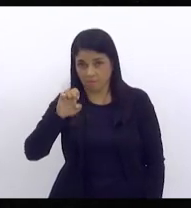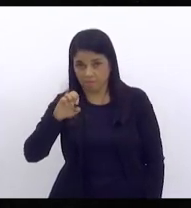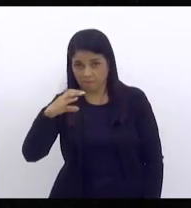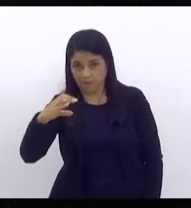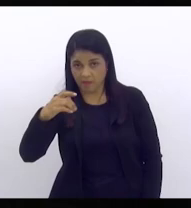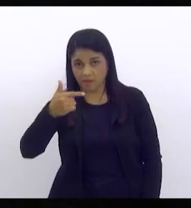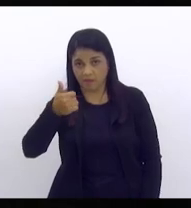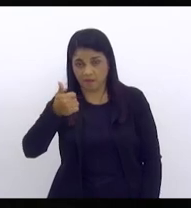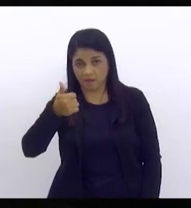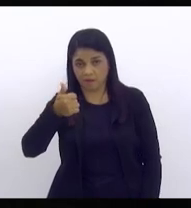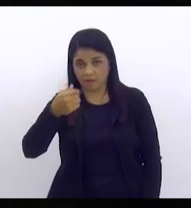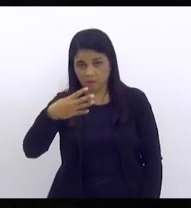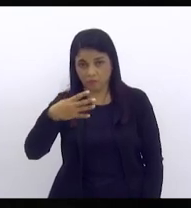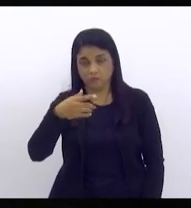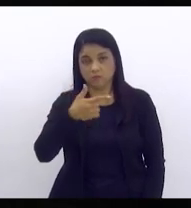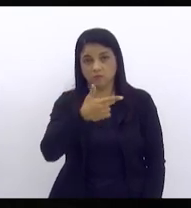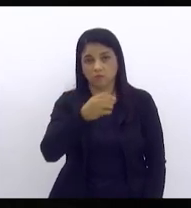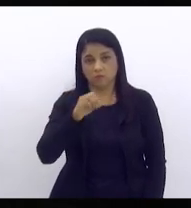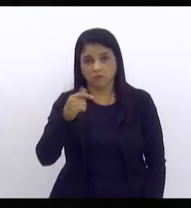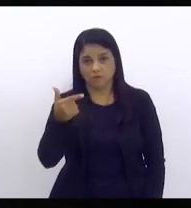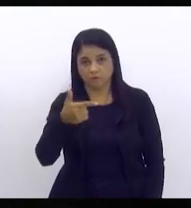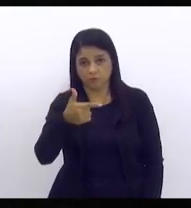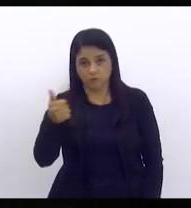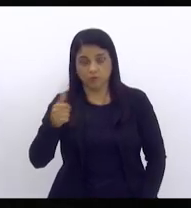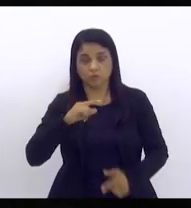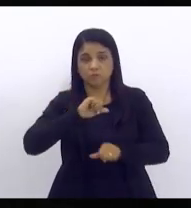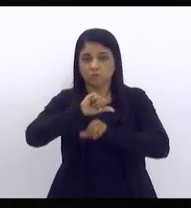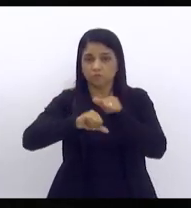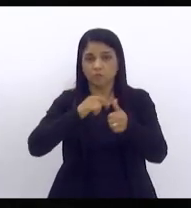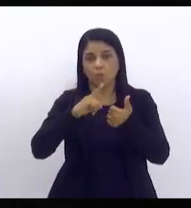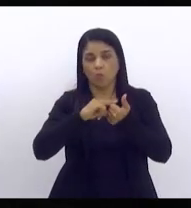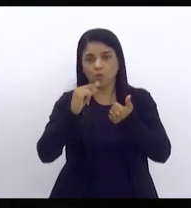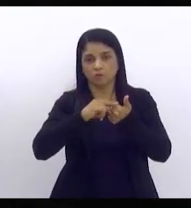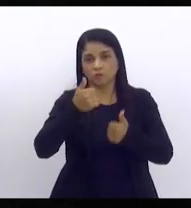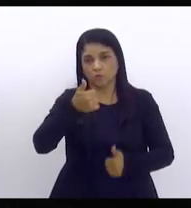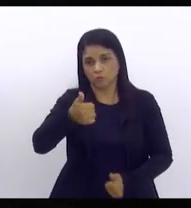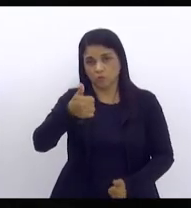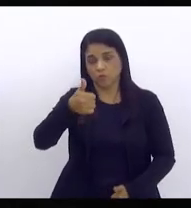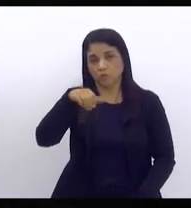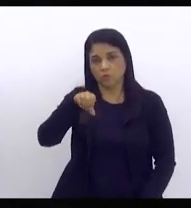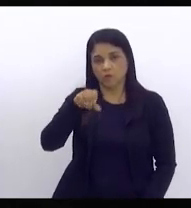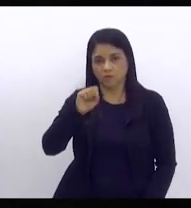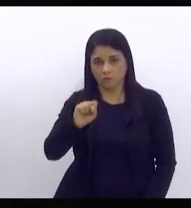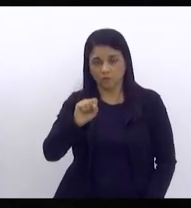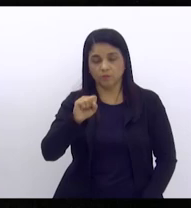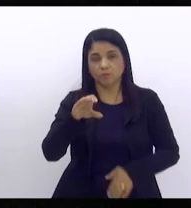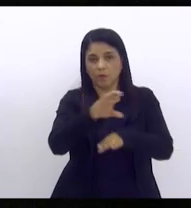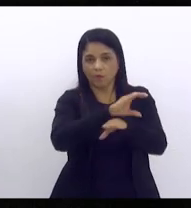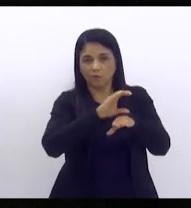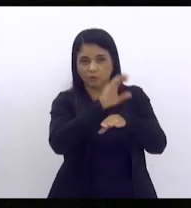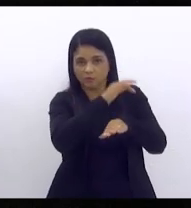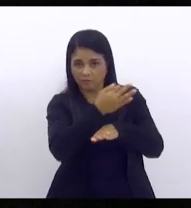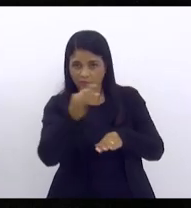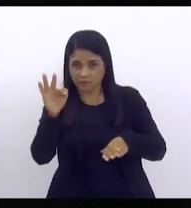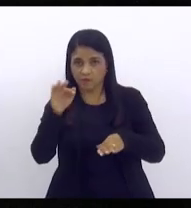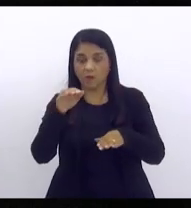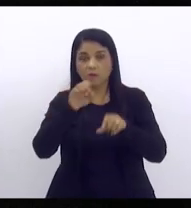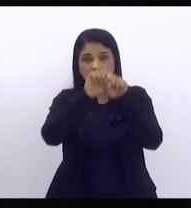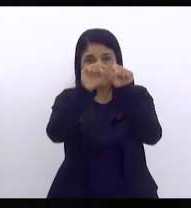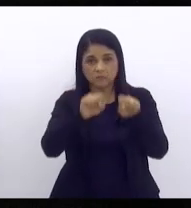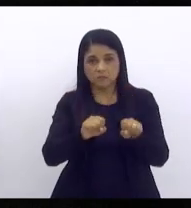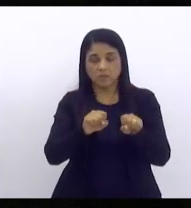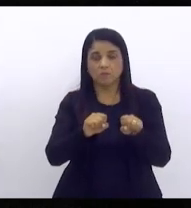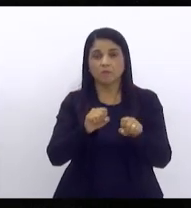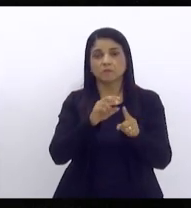14 de 2021, que altera o artigo 198 da Constituição Federal e estabelece um sistema de